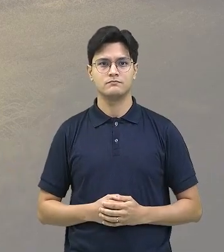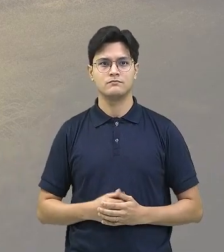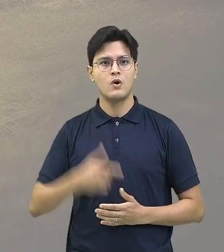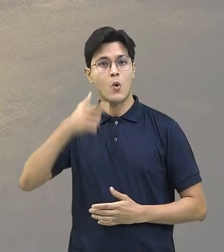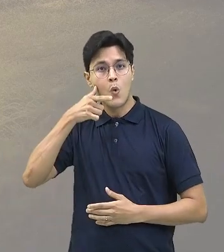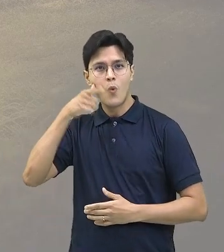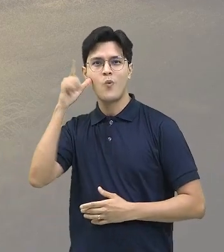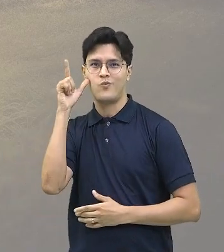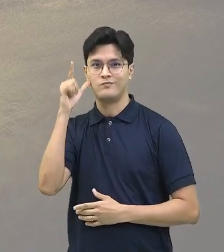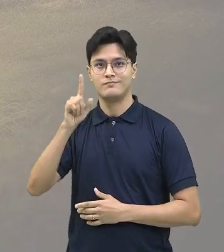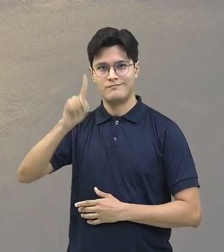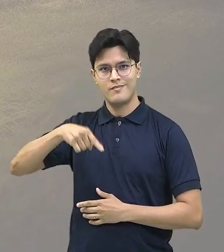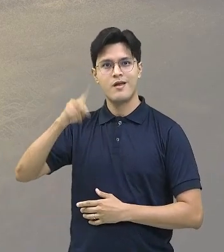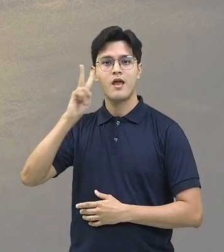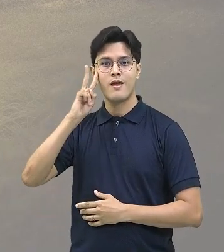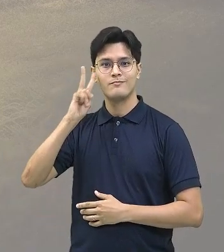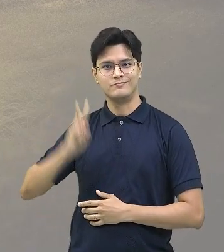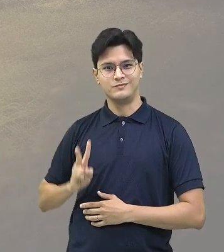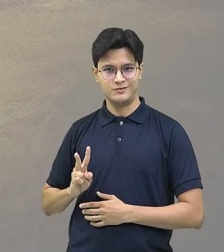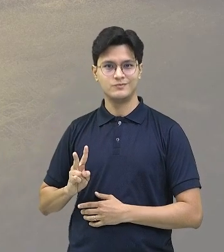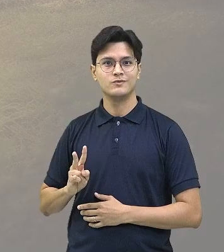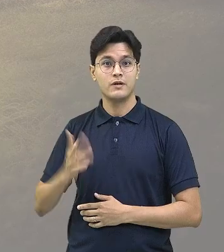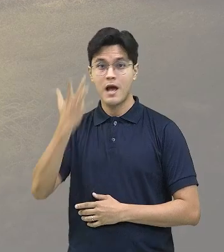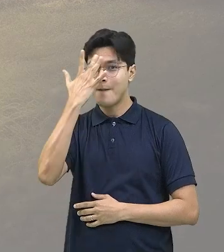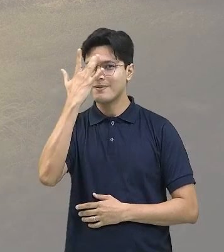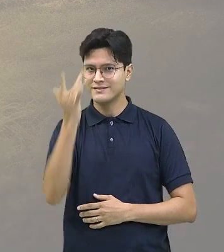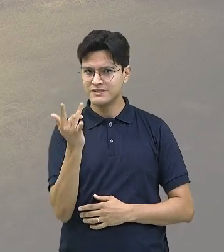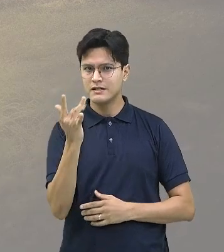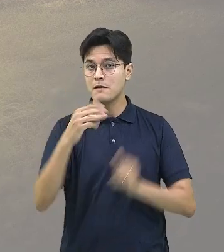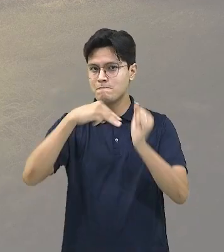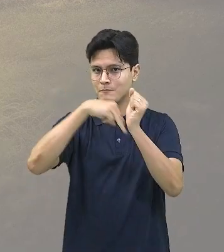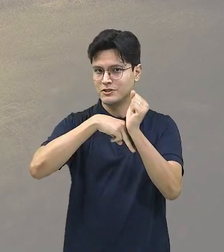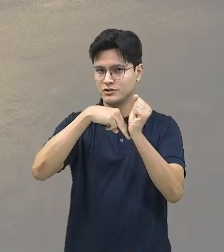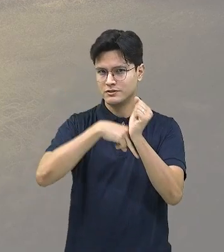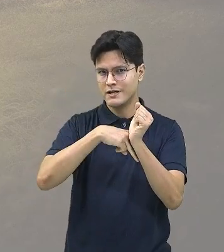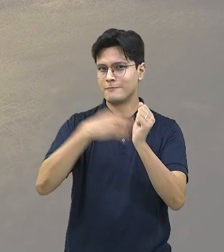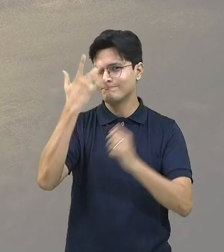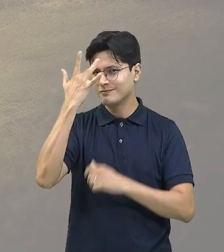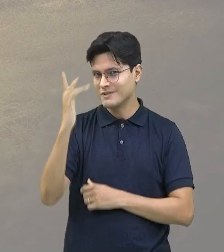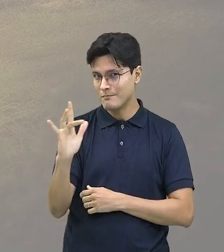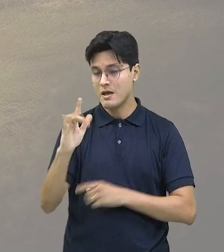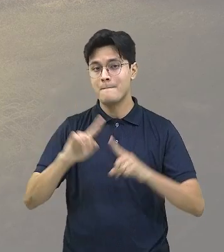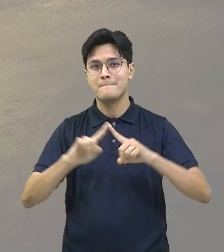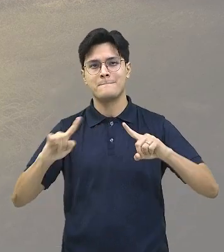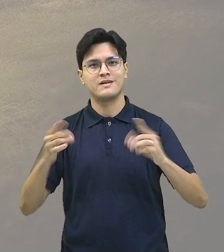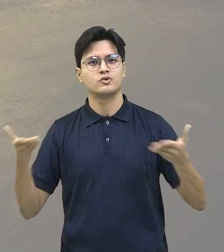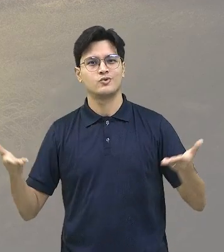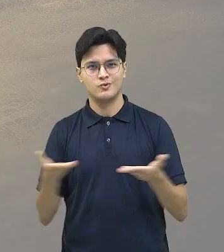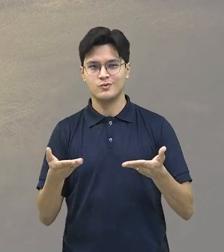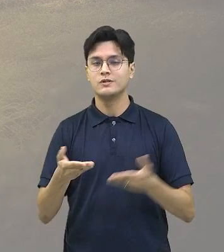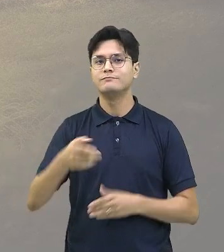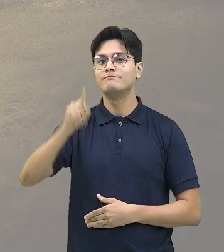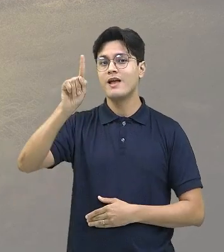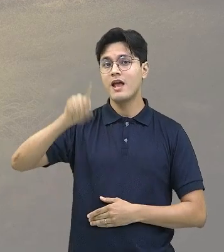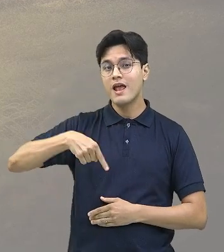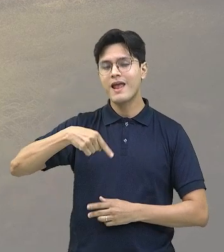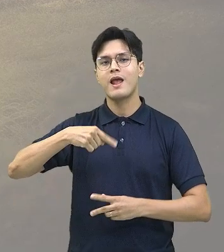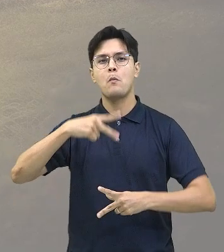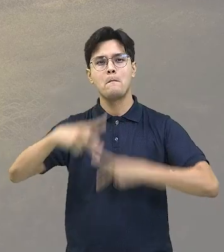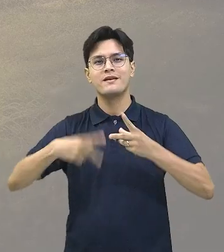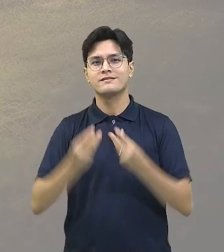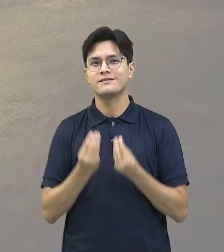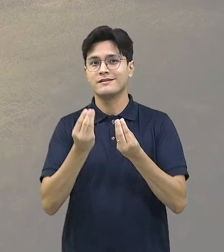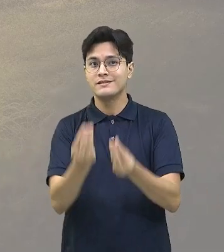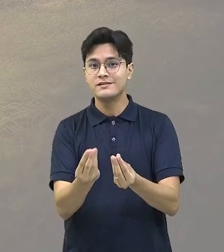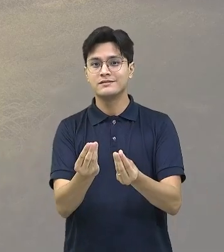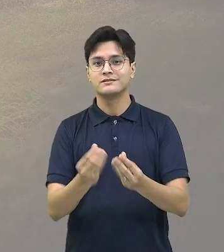história, o amanhã ele é um mistério, mas hoje é um presente. E talvez seja por